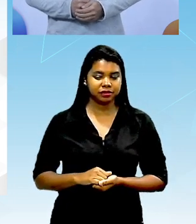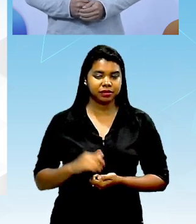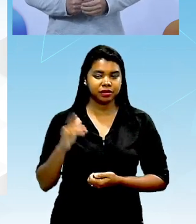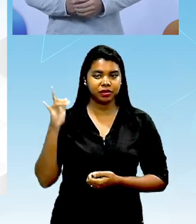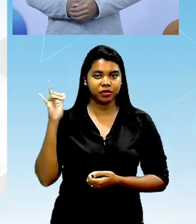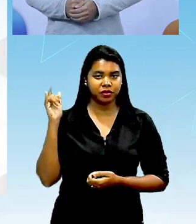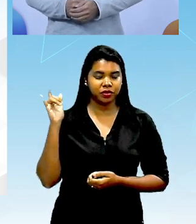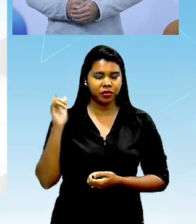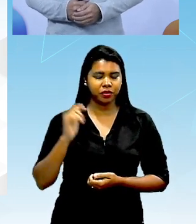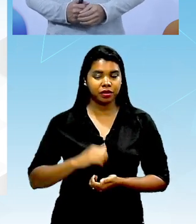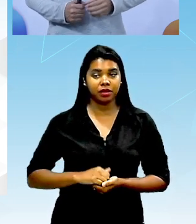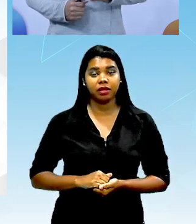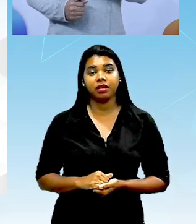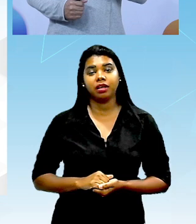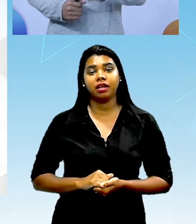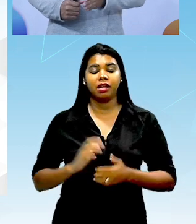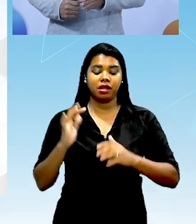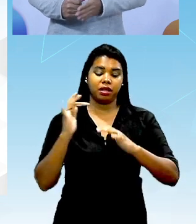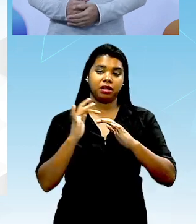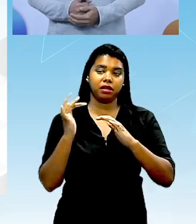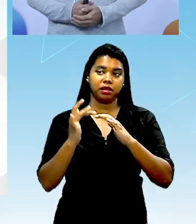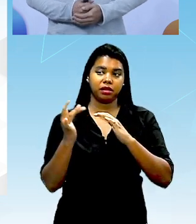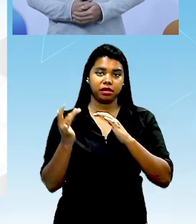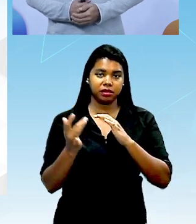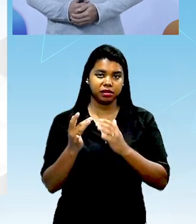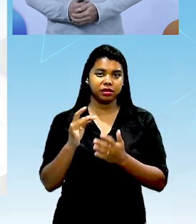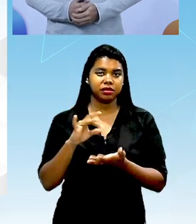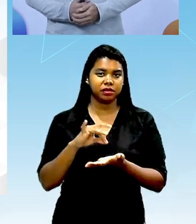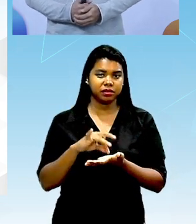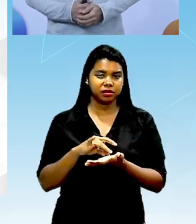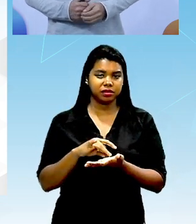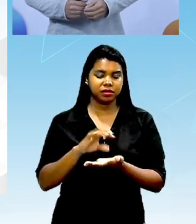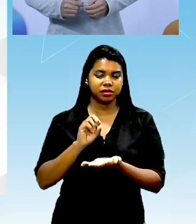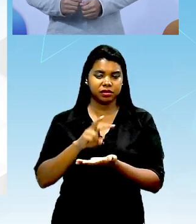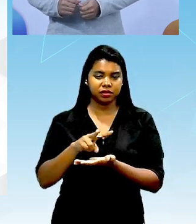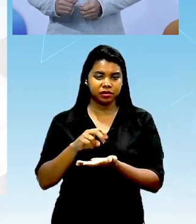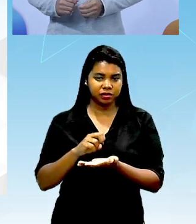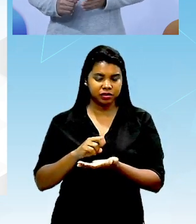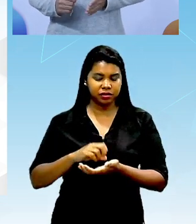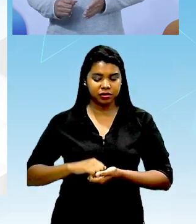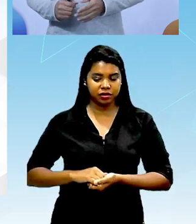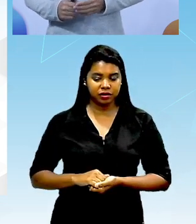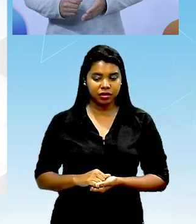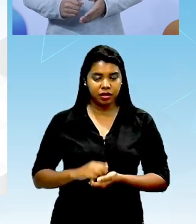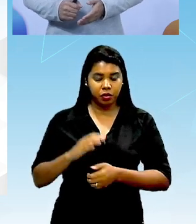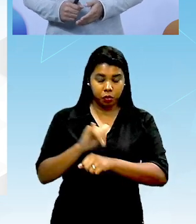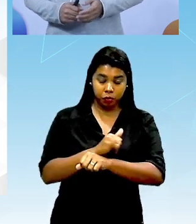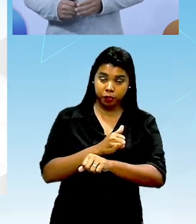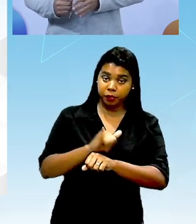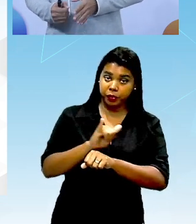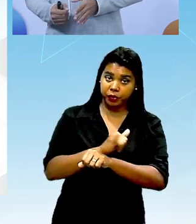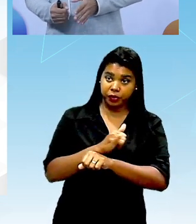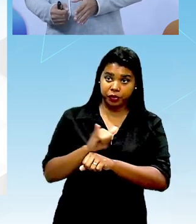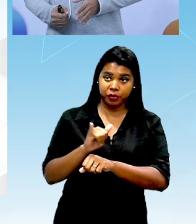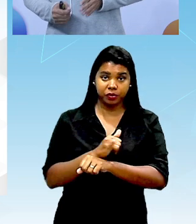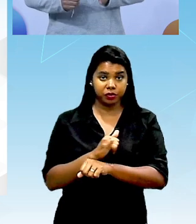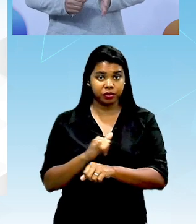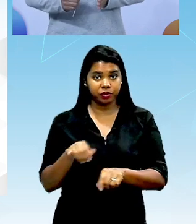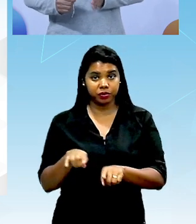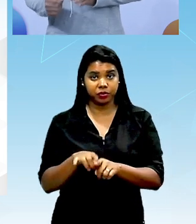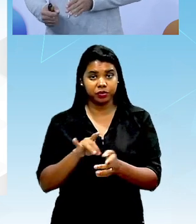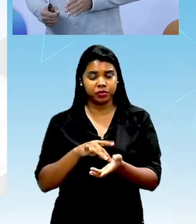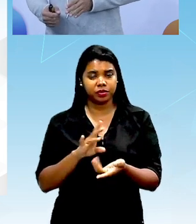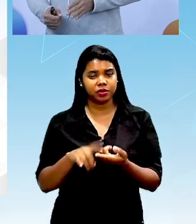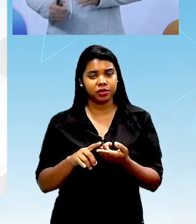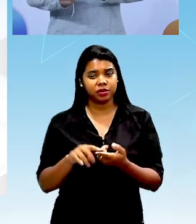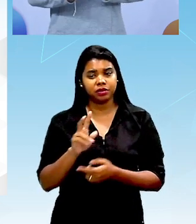Instagram, nas nossas redes sociais ou aqui mesmo no canal do EducaPE, né? Como no YouTube, manda lá. Professor, eu